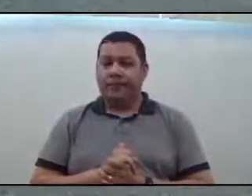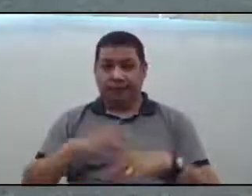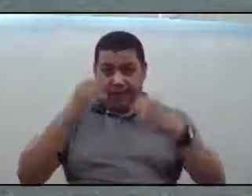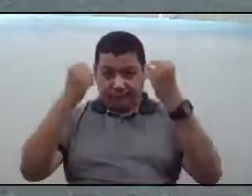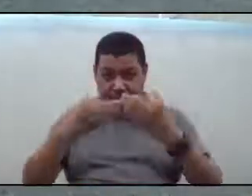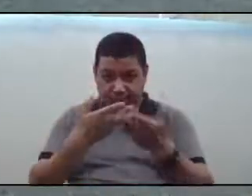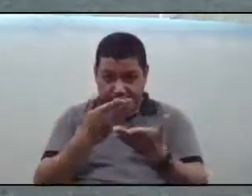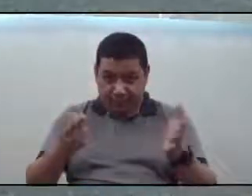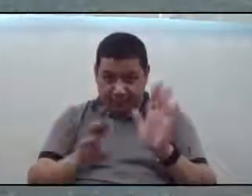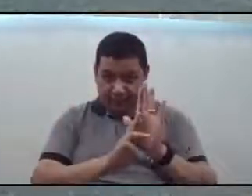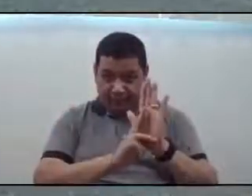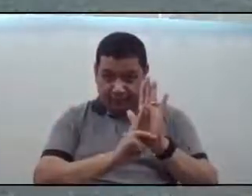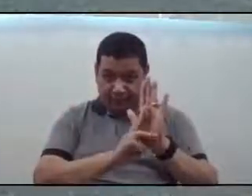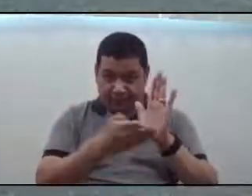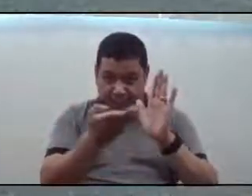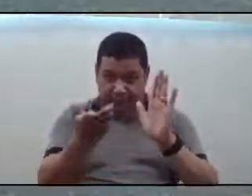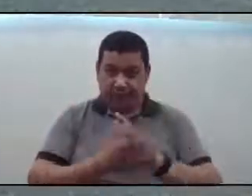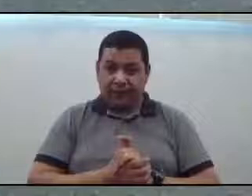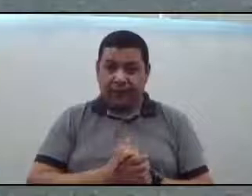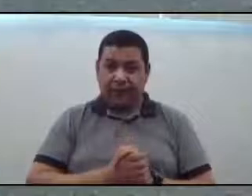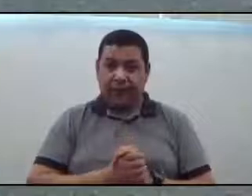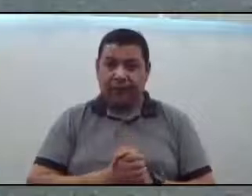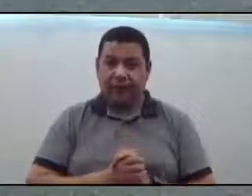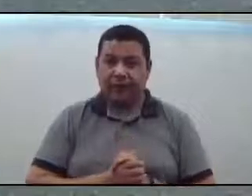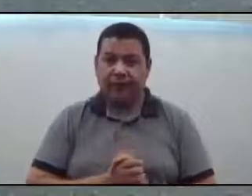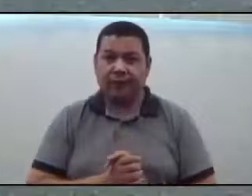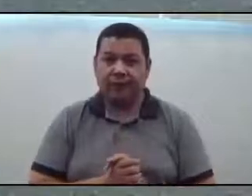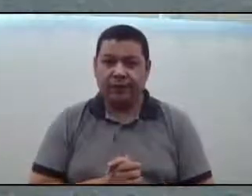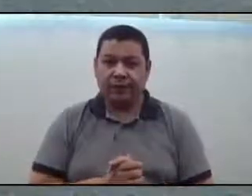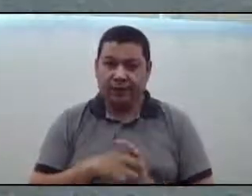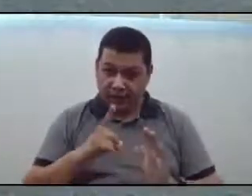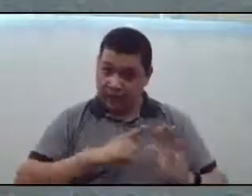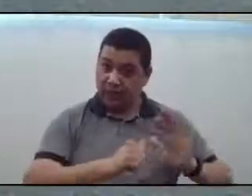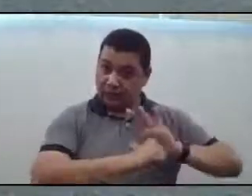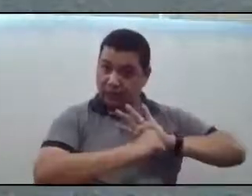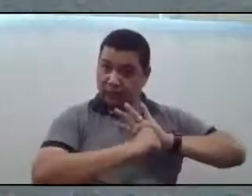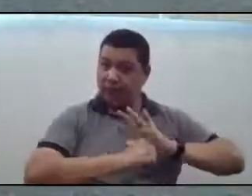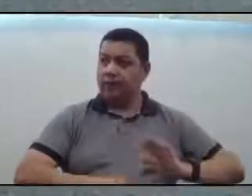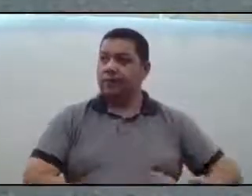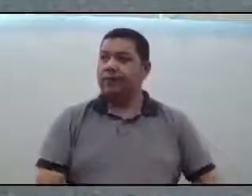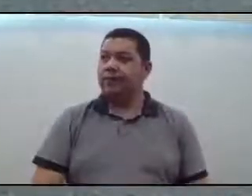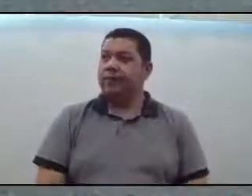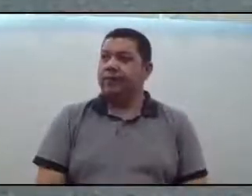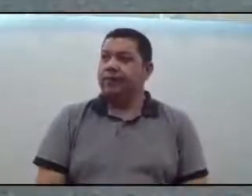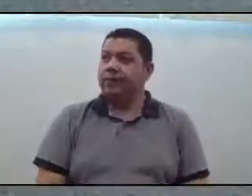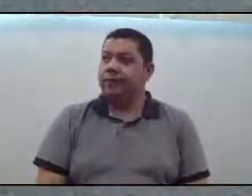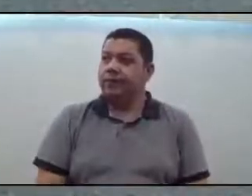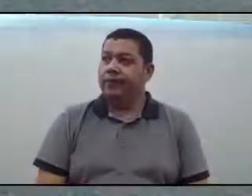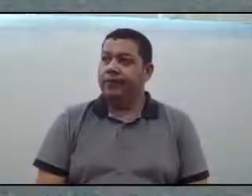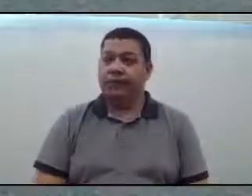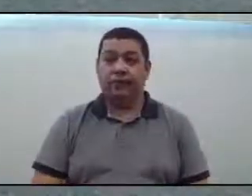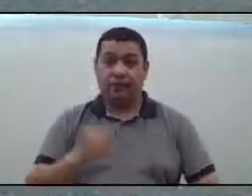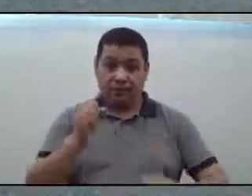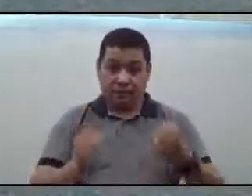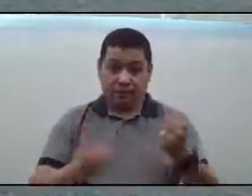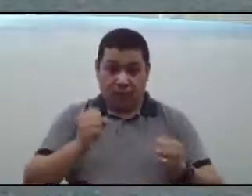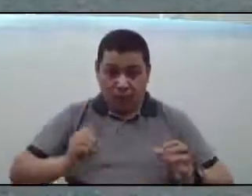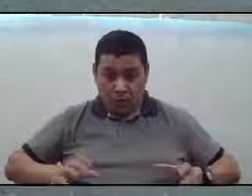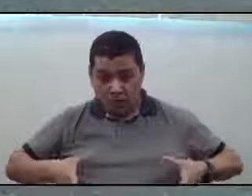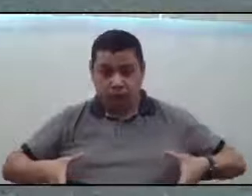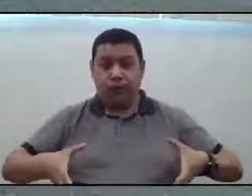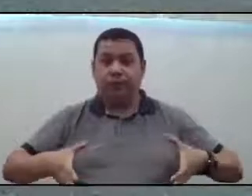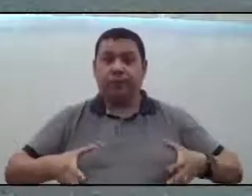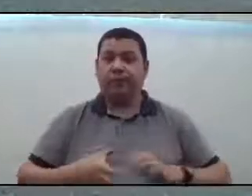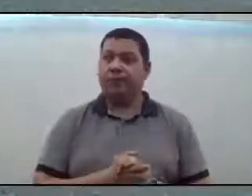do distrito, vinham se cobrando por questão da máquina que vai fazer